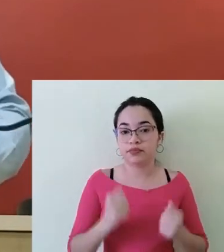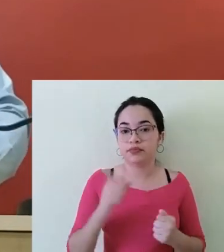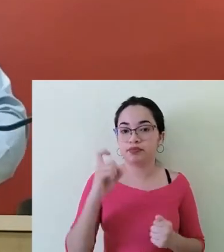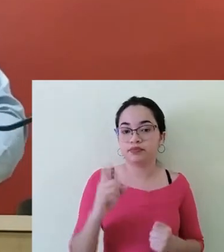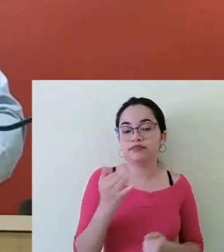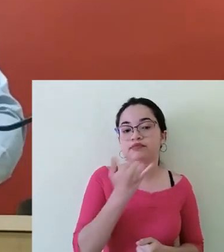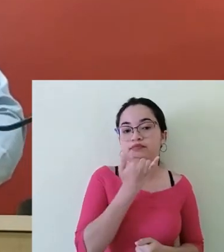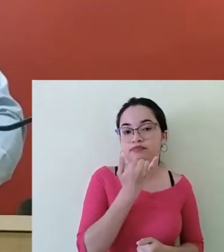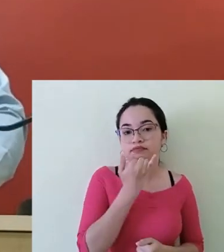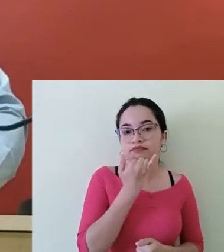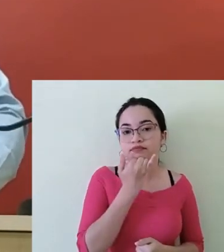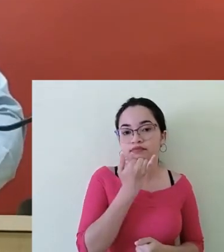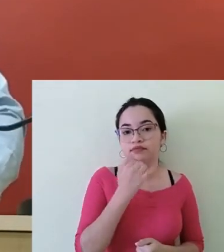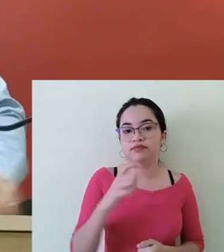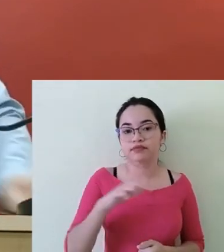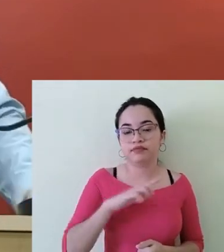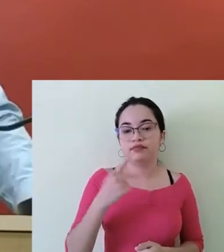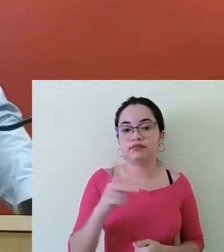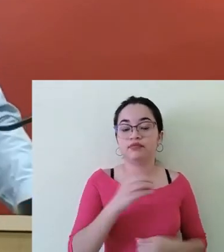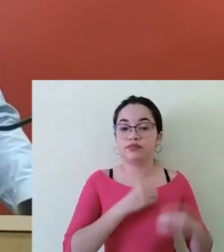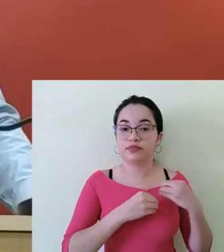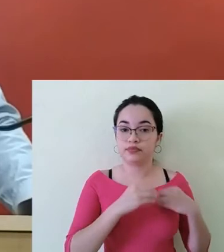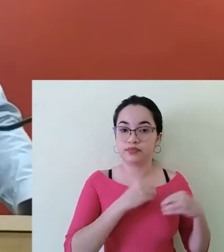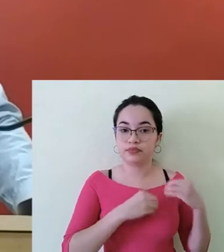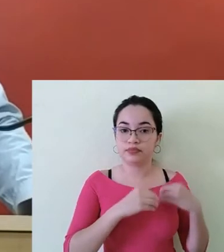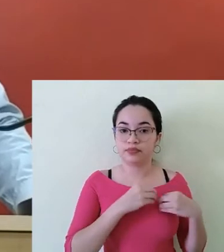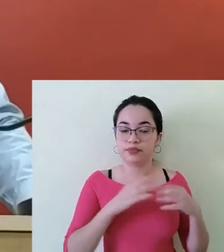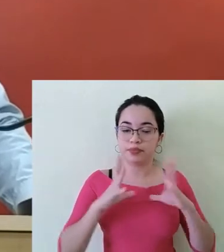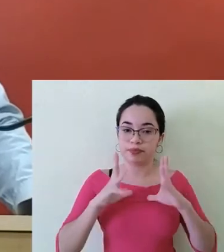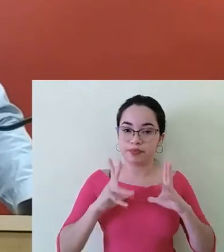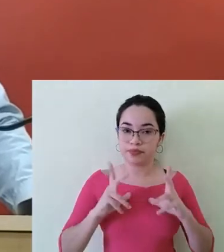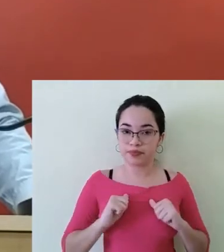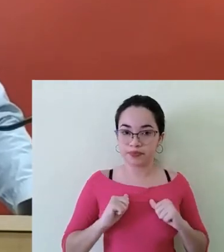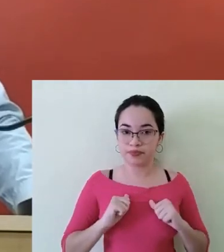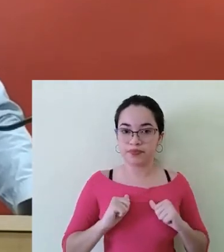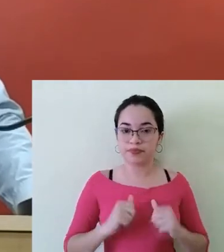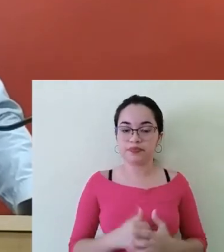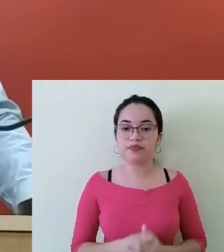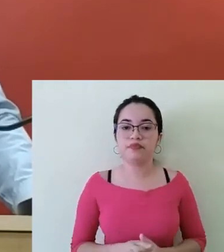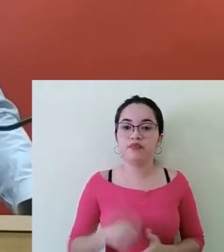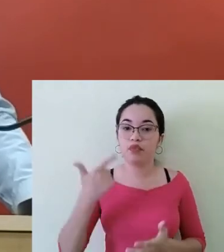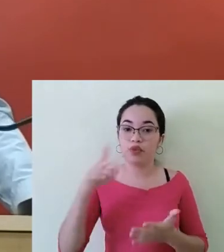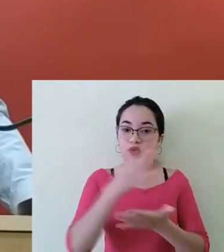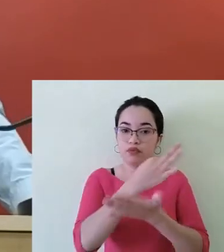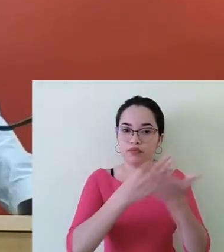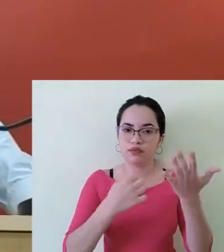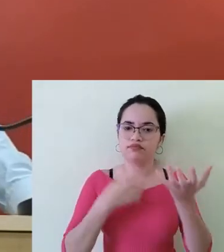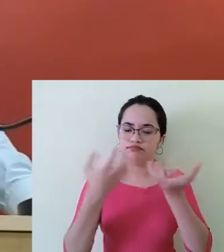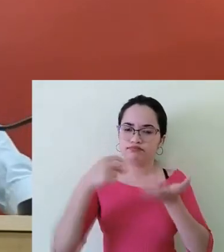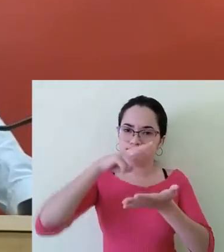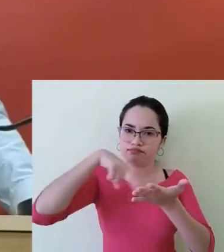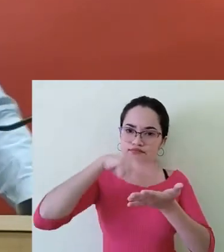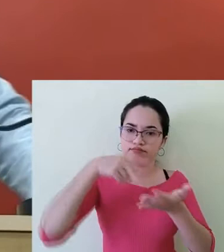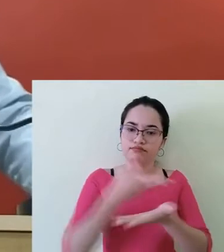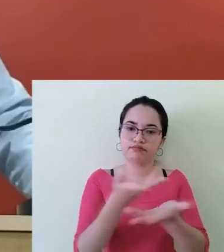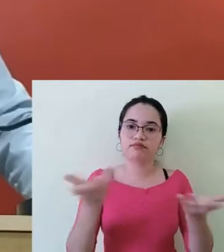pode ser perdoado e ter os seus pecados purificados. Outro texto que eu queria